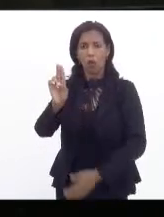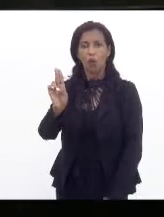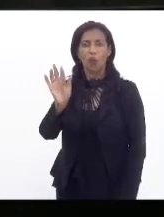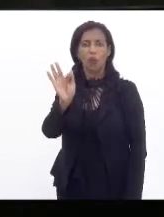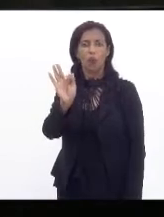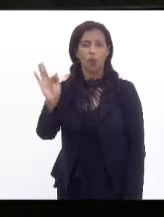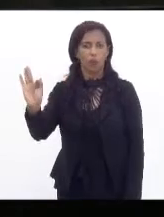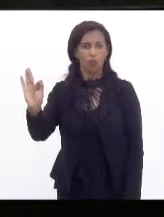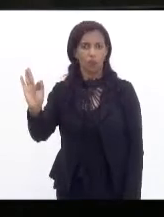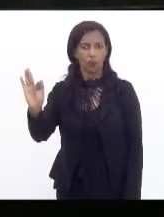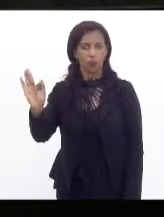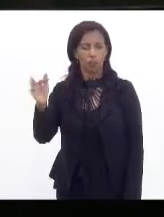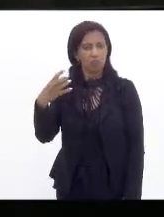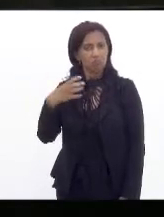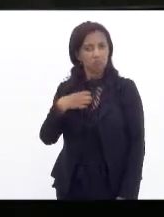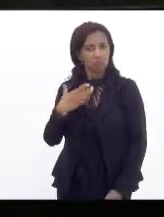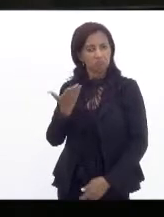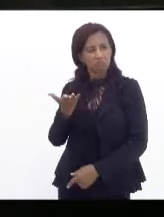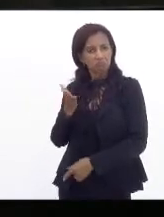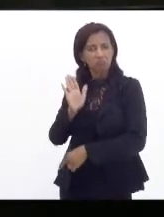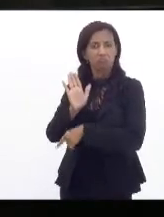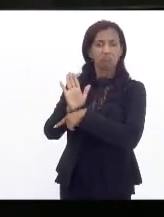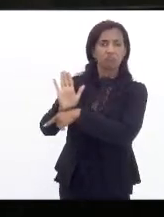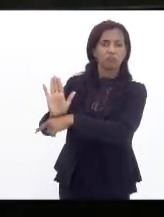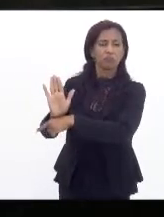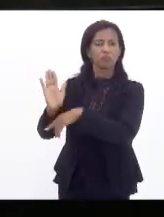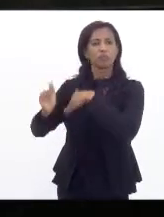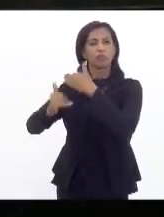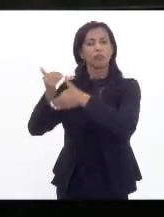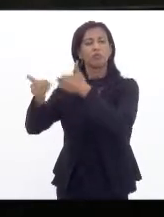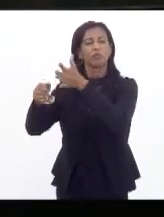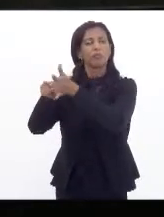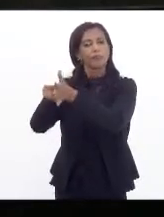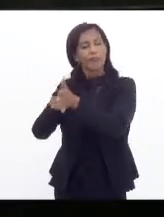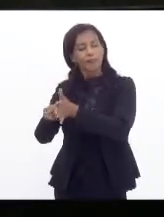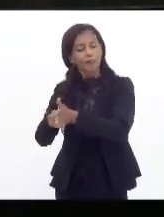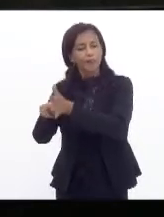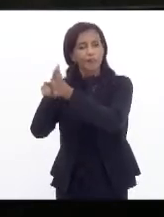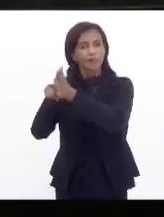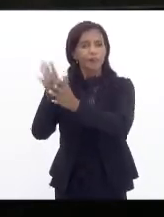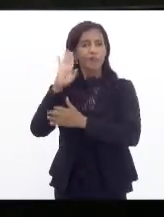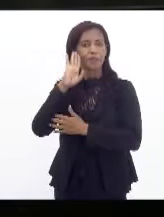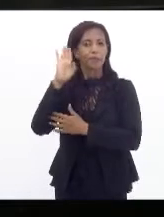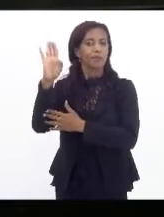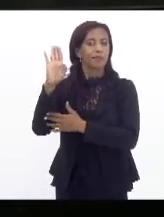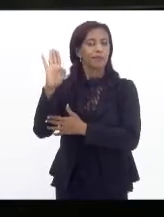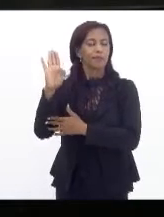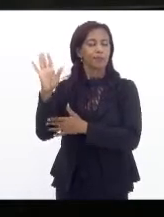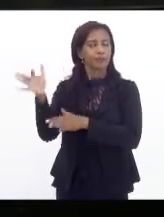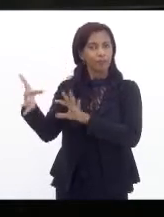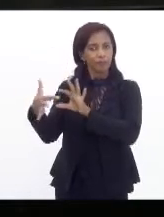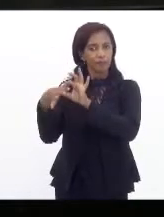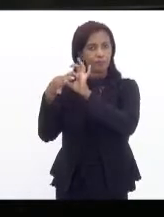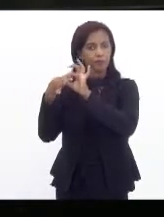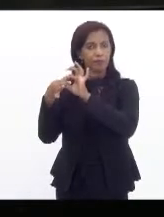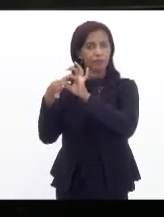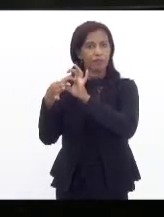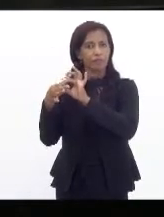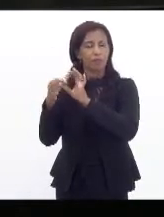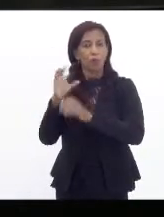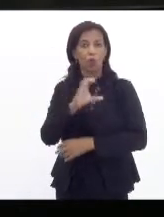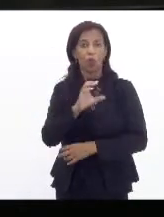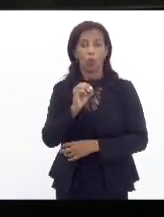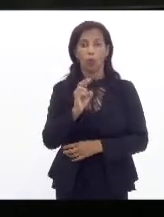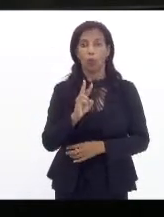Federal Fluminense, no sentido de desenvolver pesquisas, principalmente ligadas à questão do